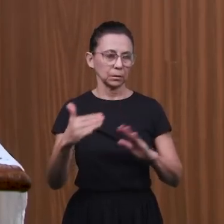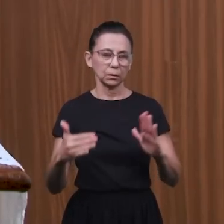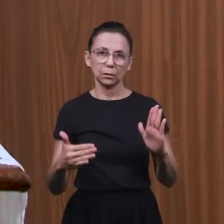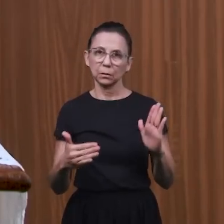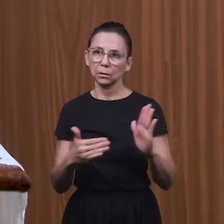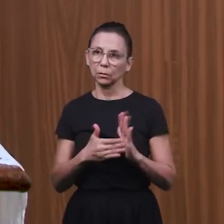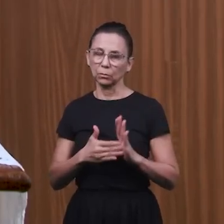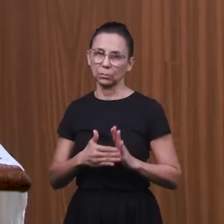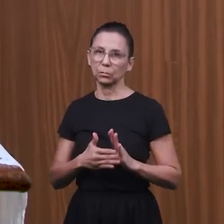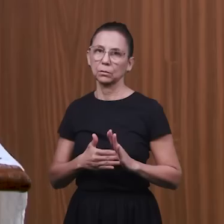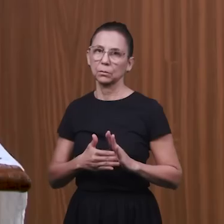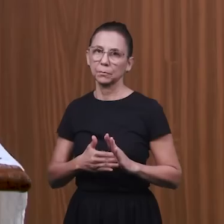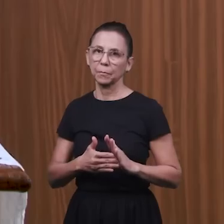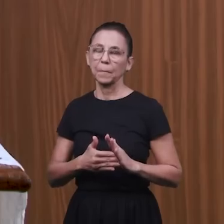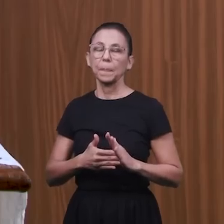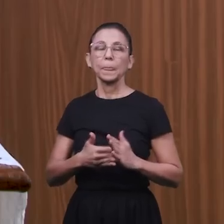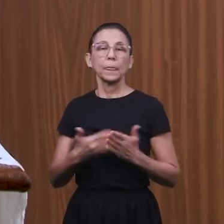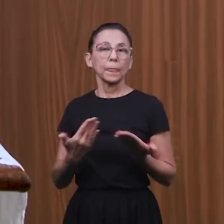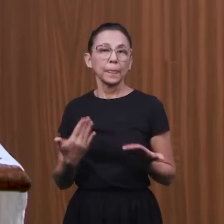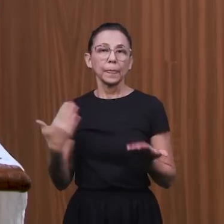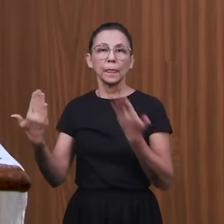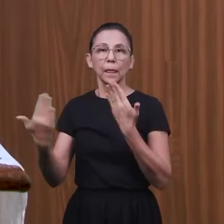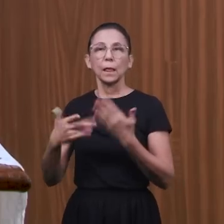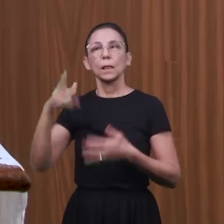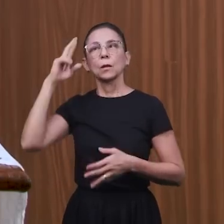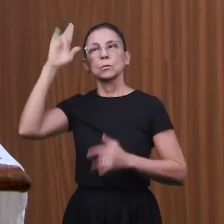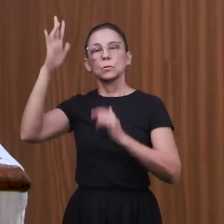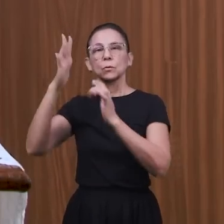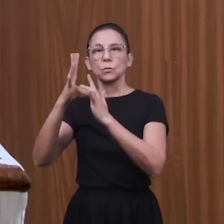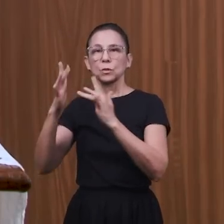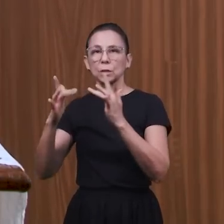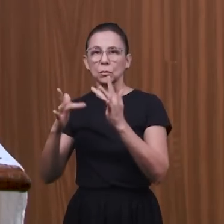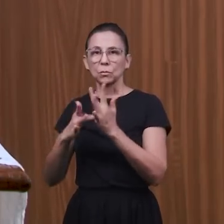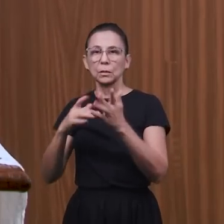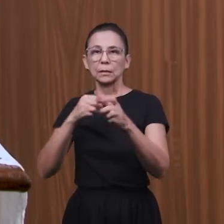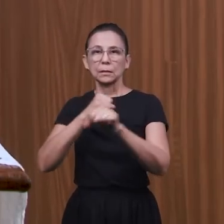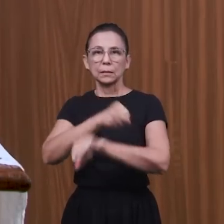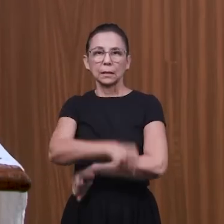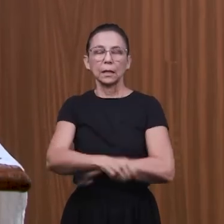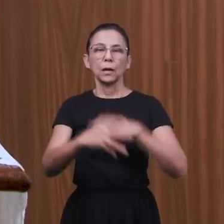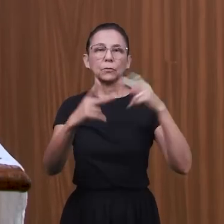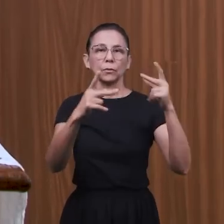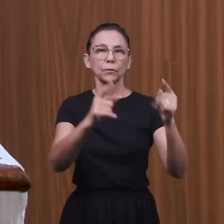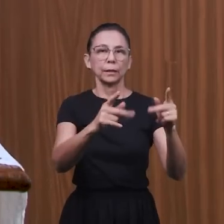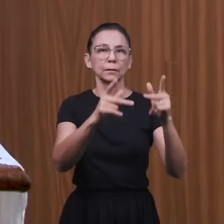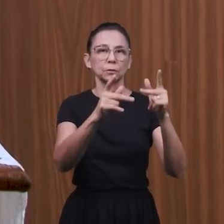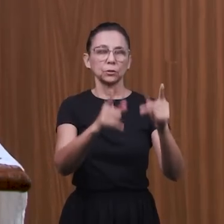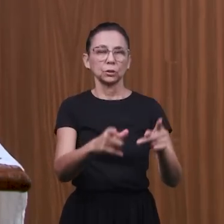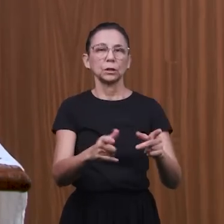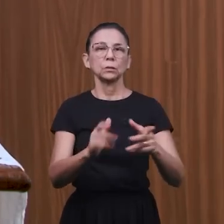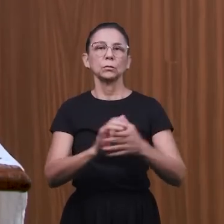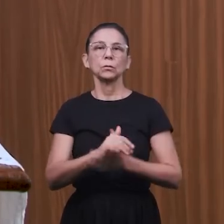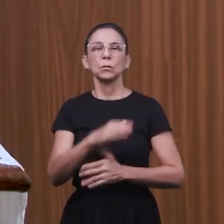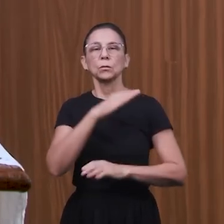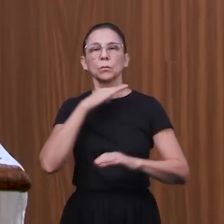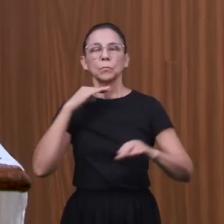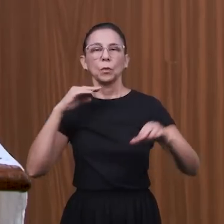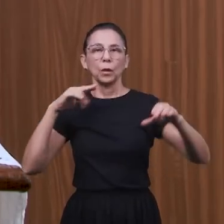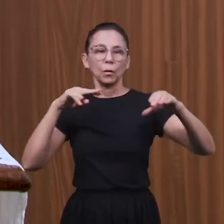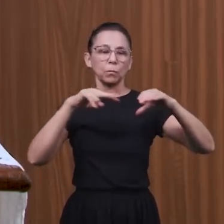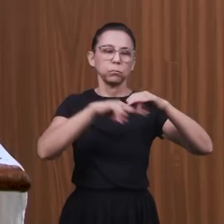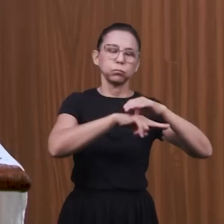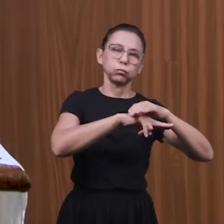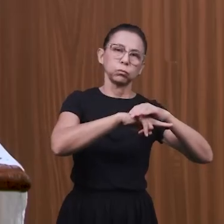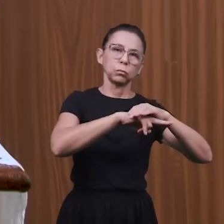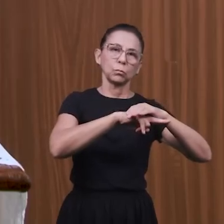todos. O Senhor Jesus é aquele que foi vendido como escravo, foi lançado na sepultura, mas ressuscitou